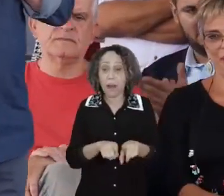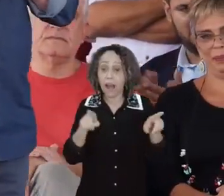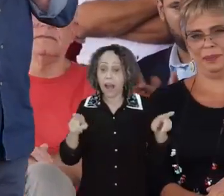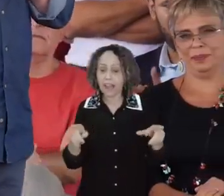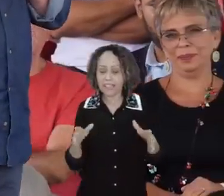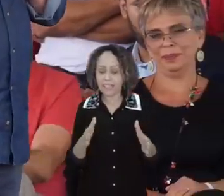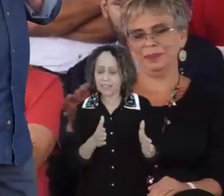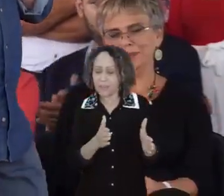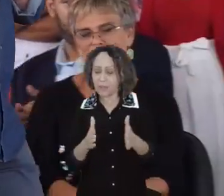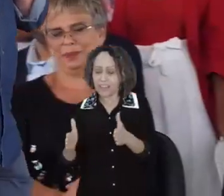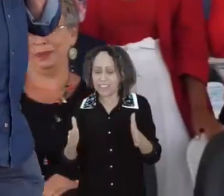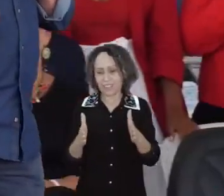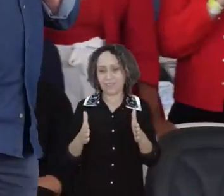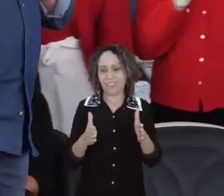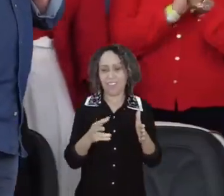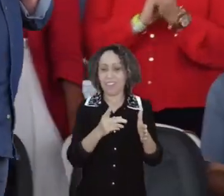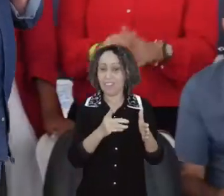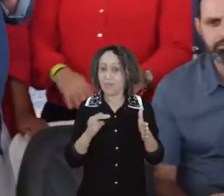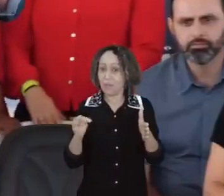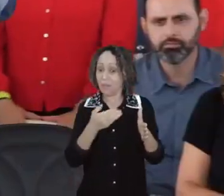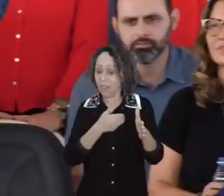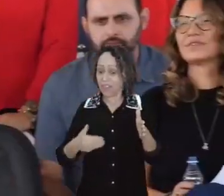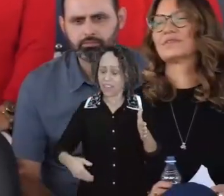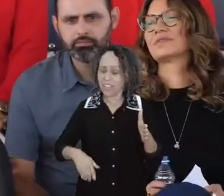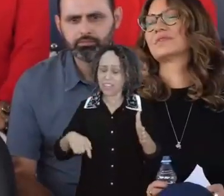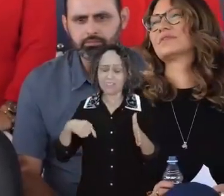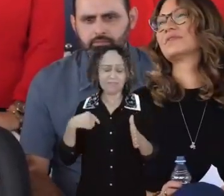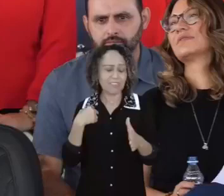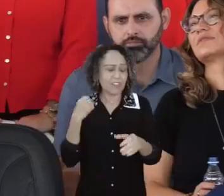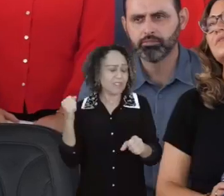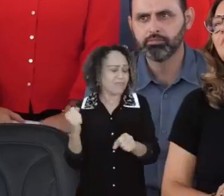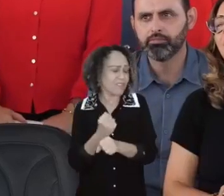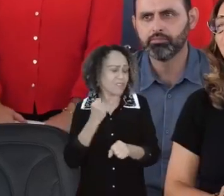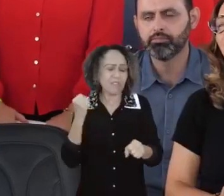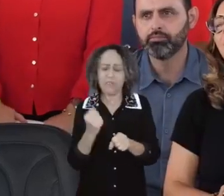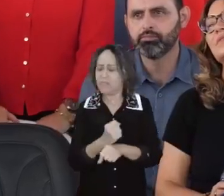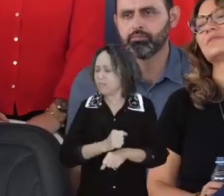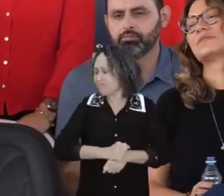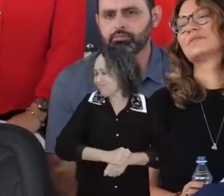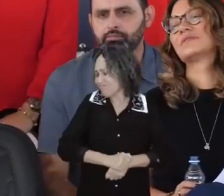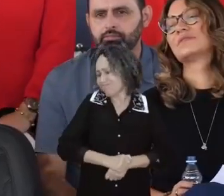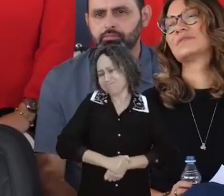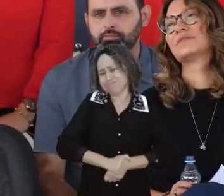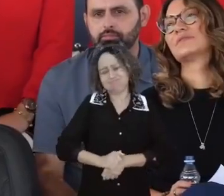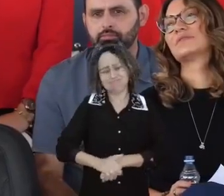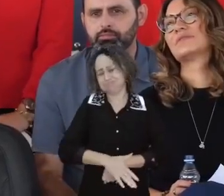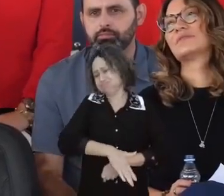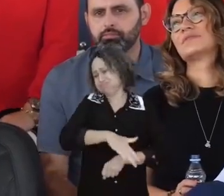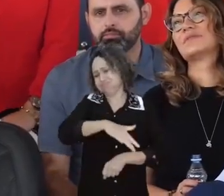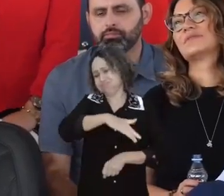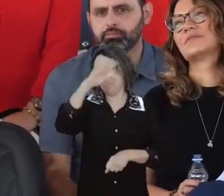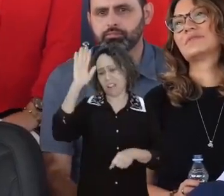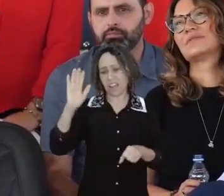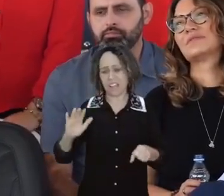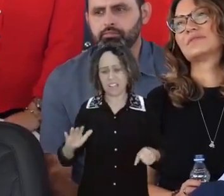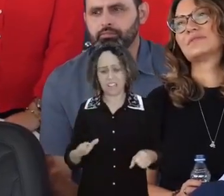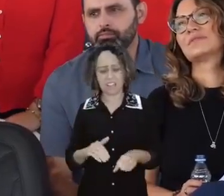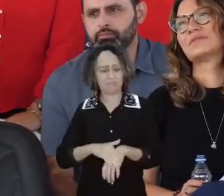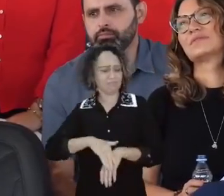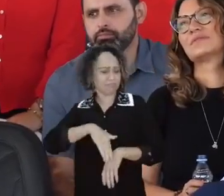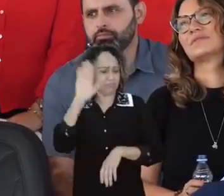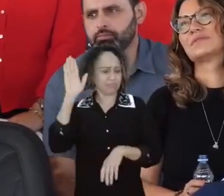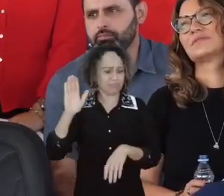as pessoas mais pobres pudessem estudar. Sabe por quê, Mário? Porque eu sei qual é a diferença de um trabalhador